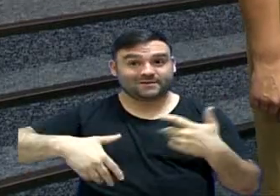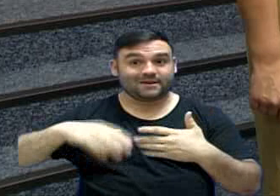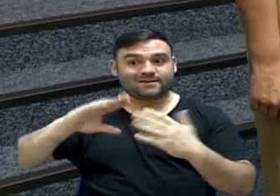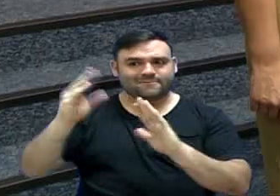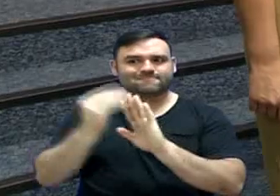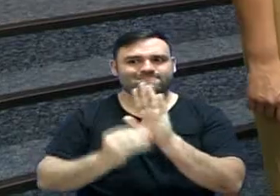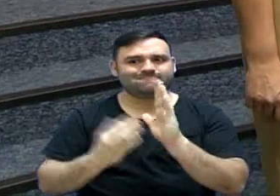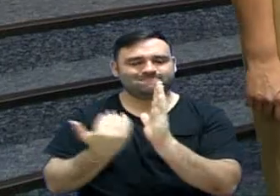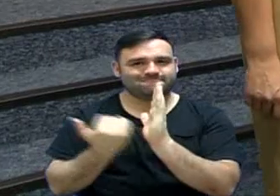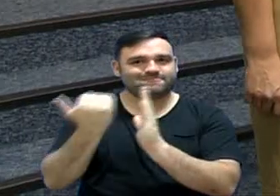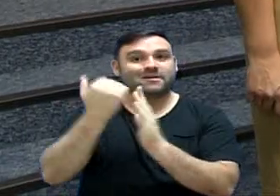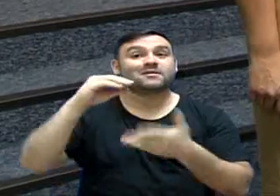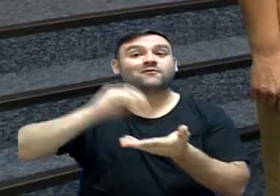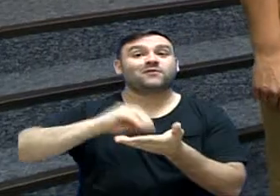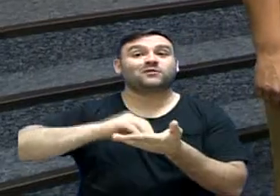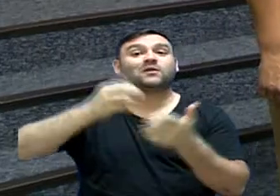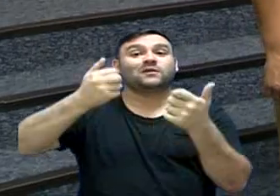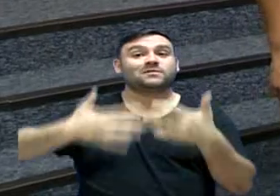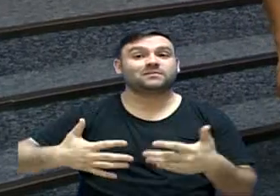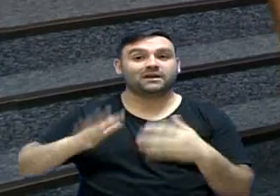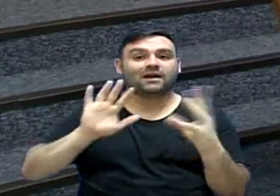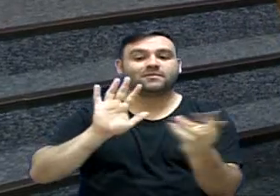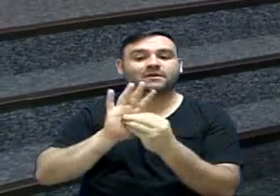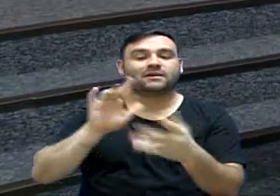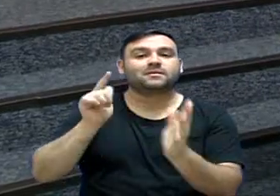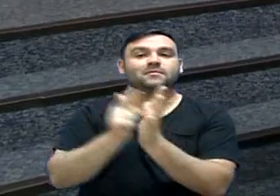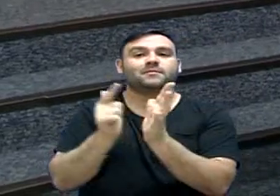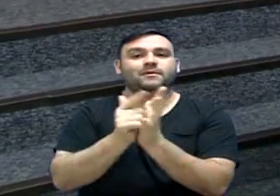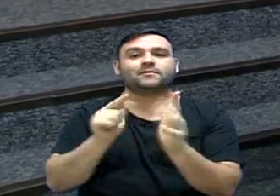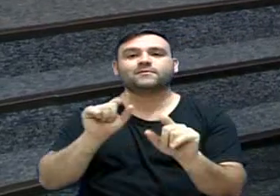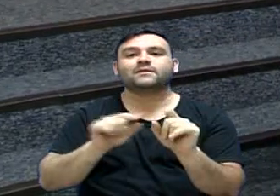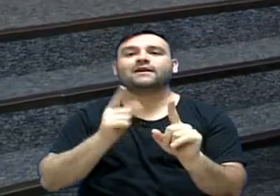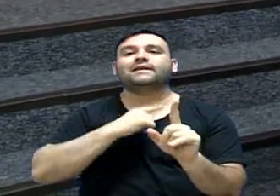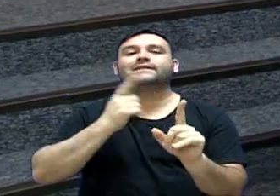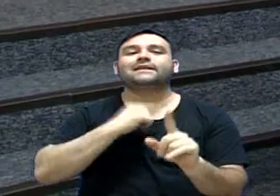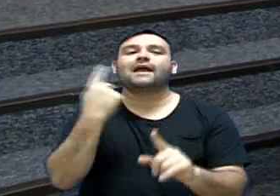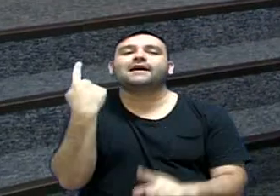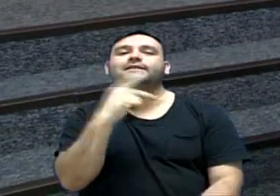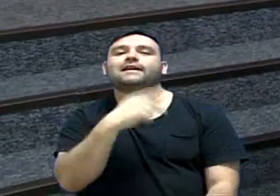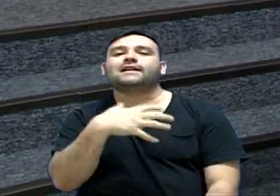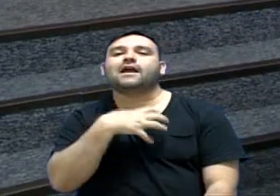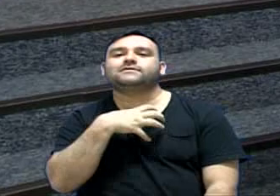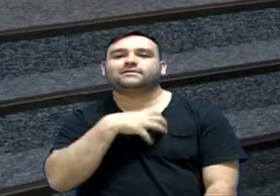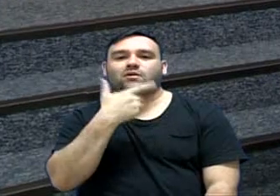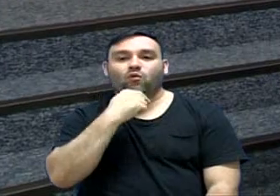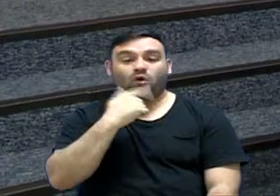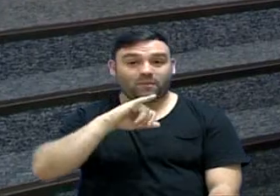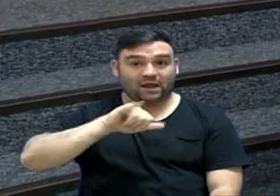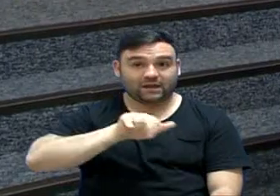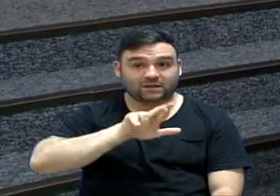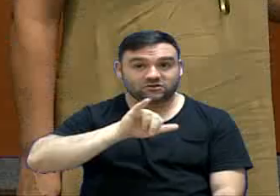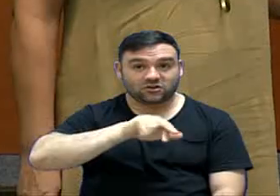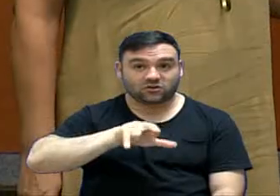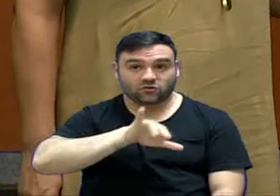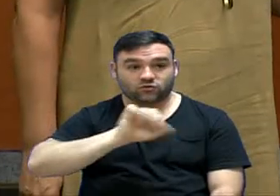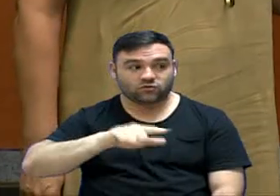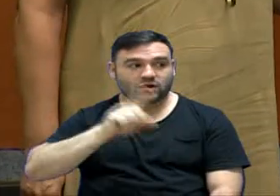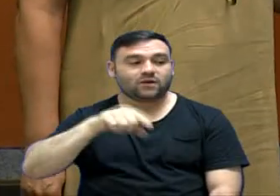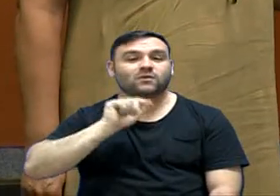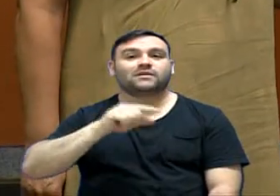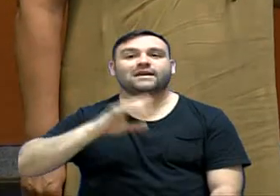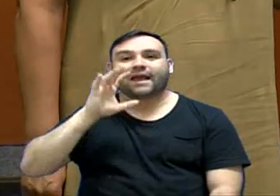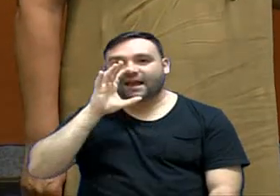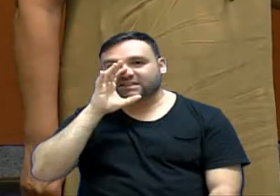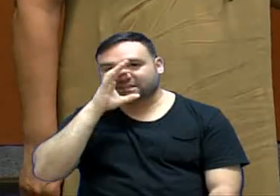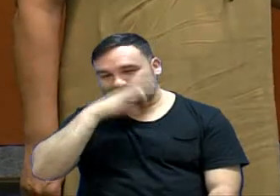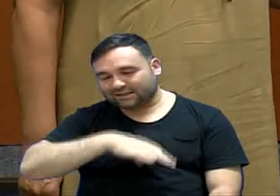aí. Faltou escrever ali uma característica do doutor Jarjura, que se chama